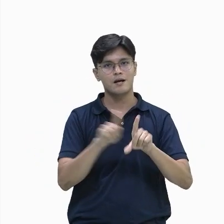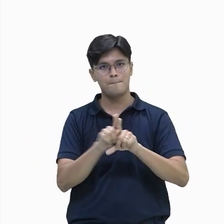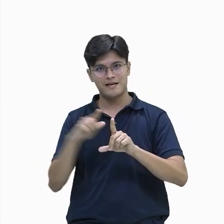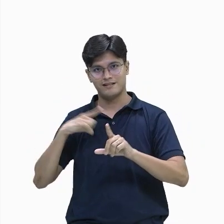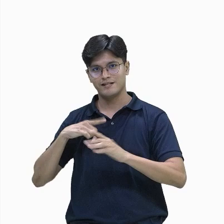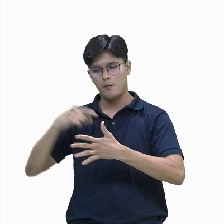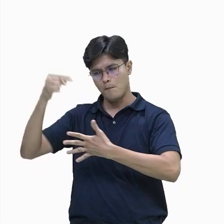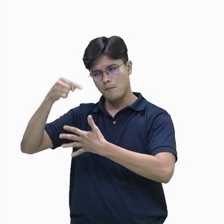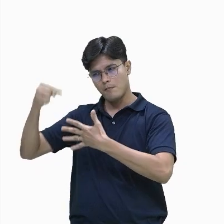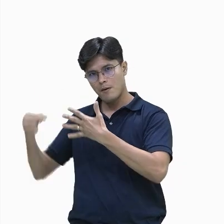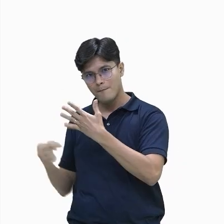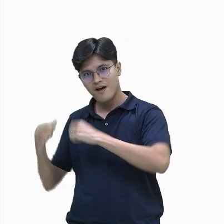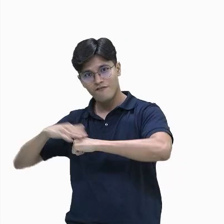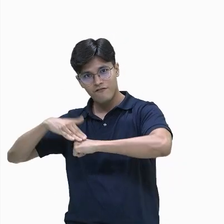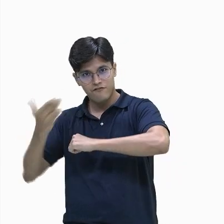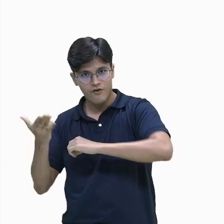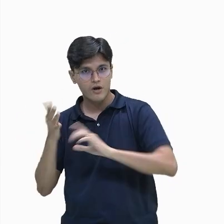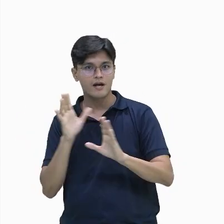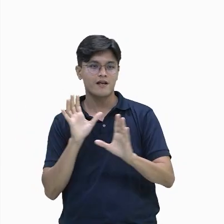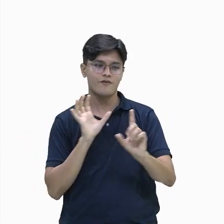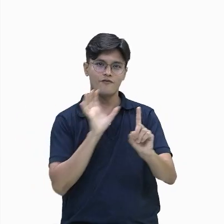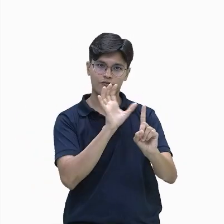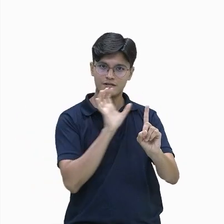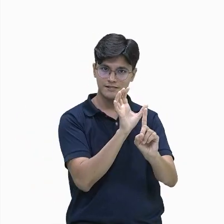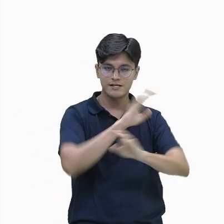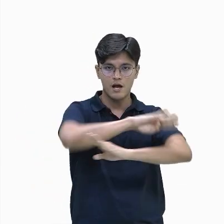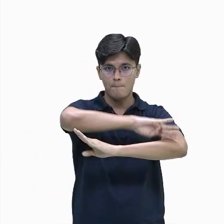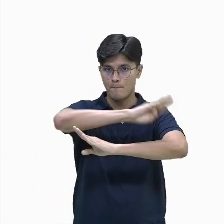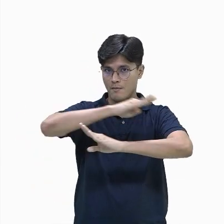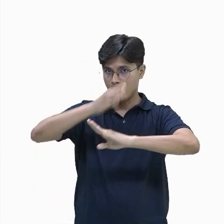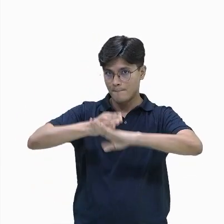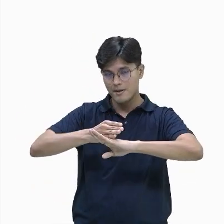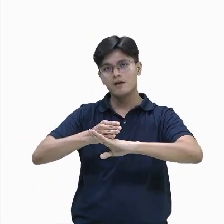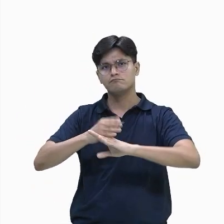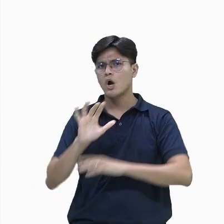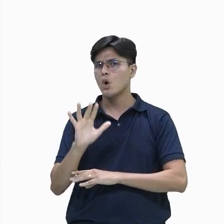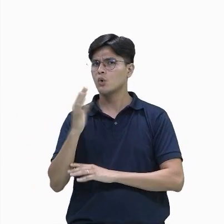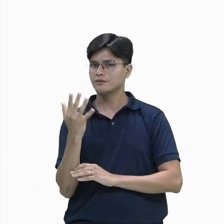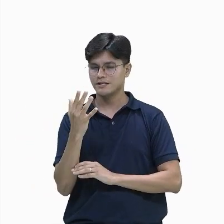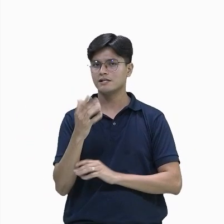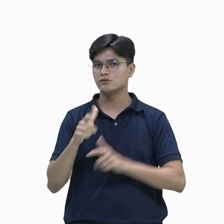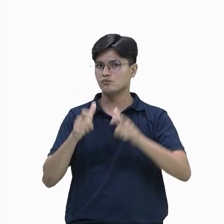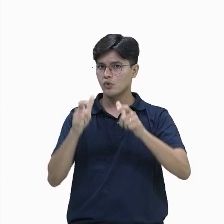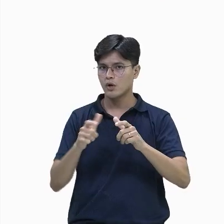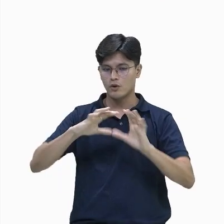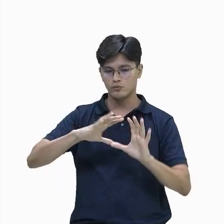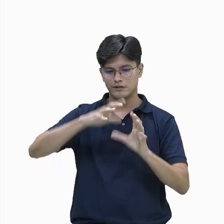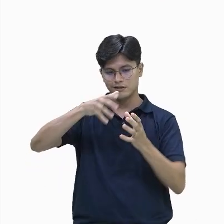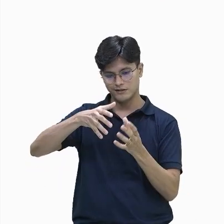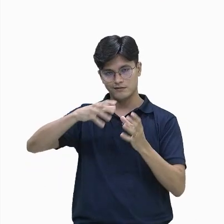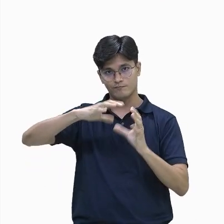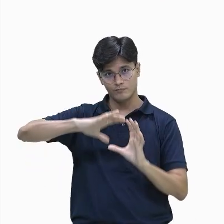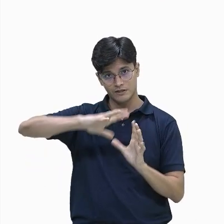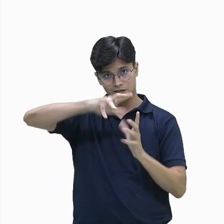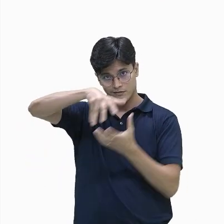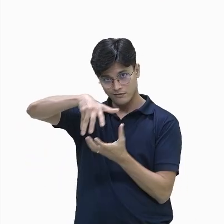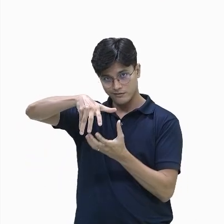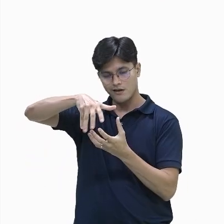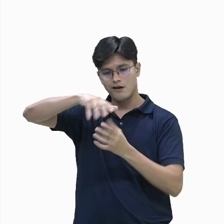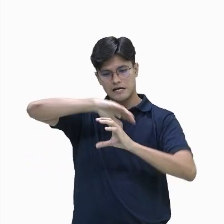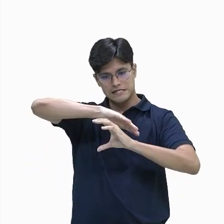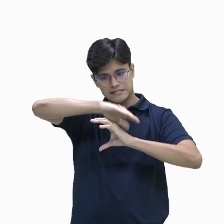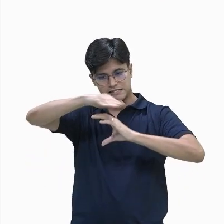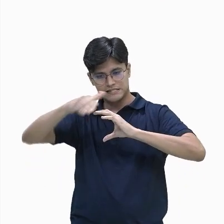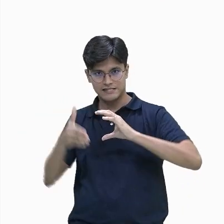que já está ocorrendo ali na superfície terrestre, onde nós vivemos, que a gente pode